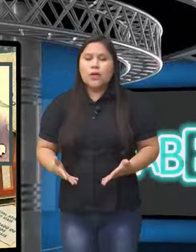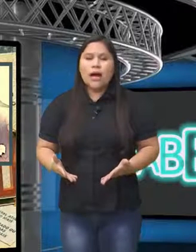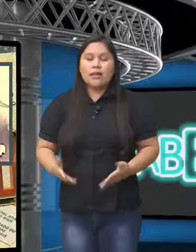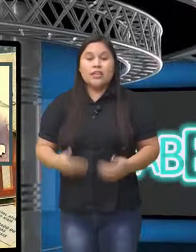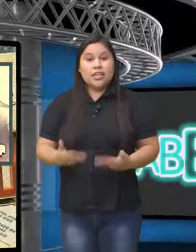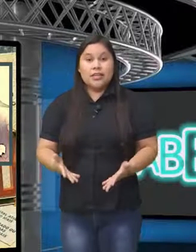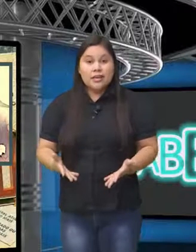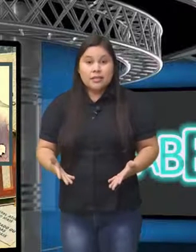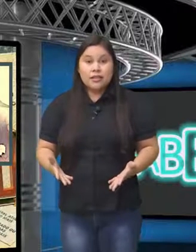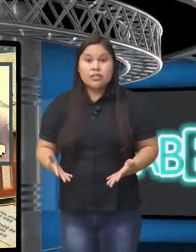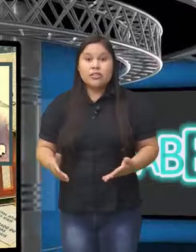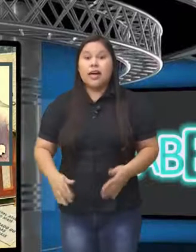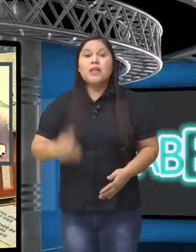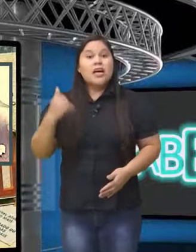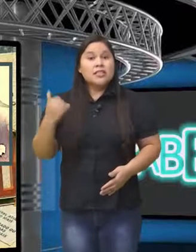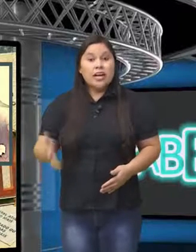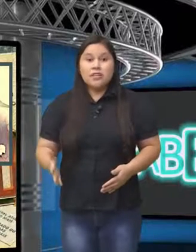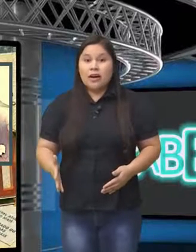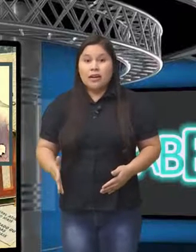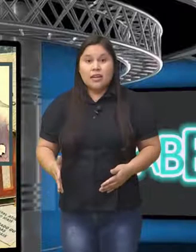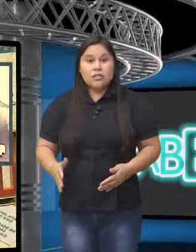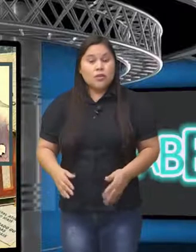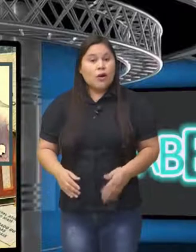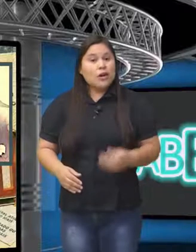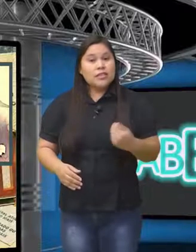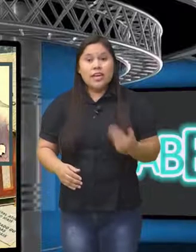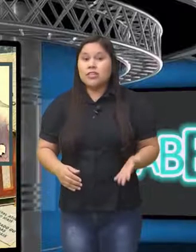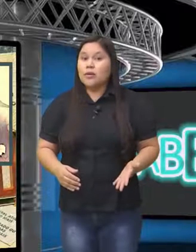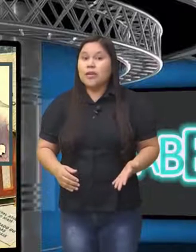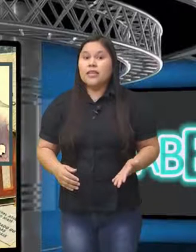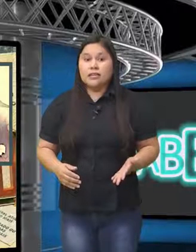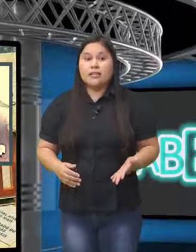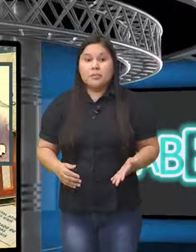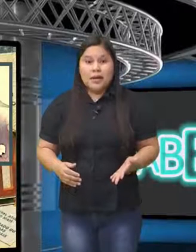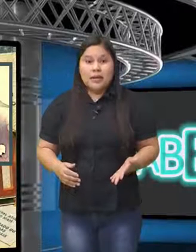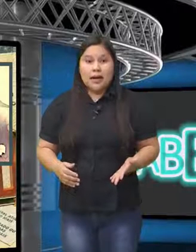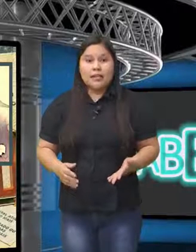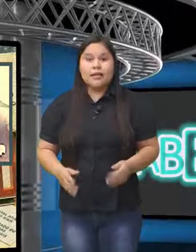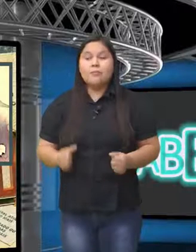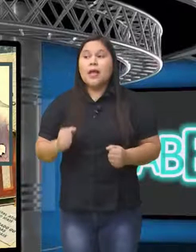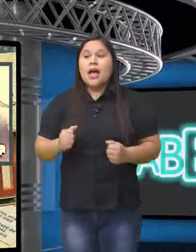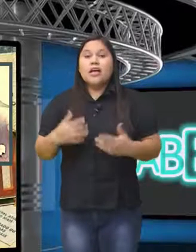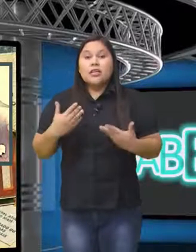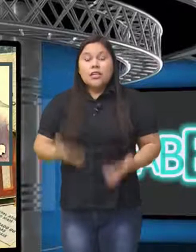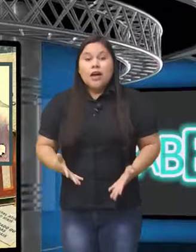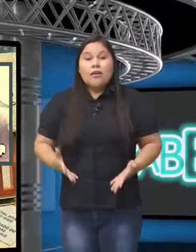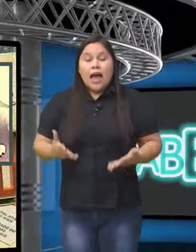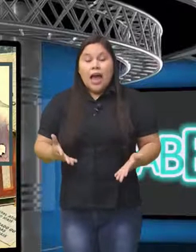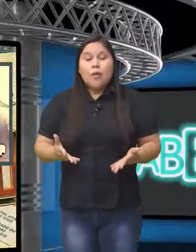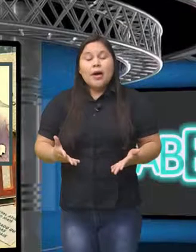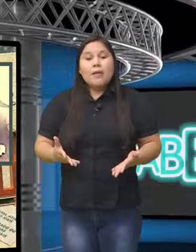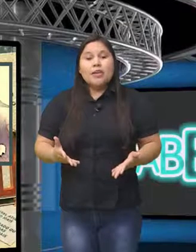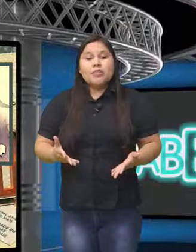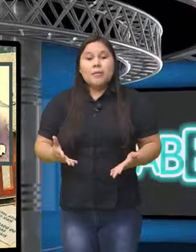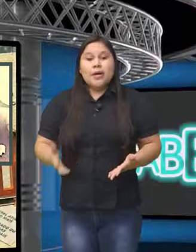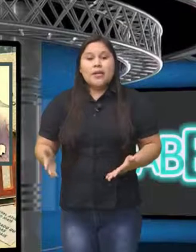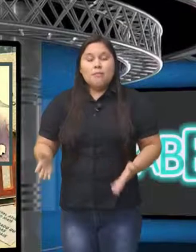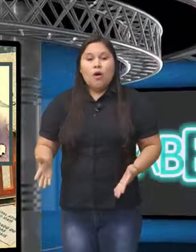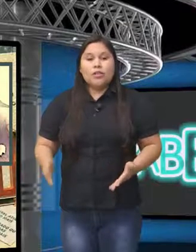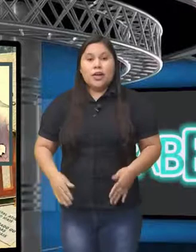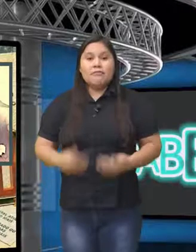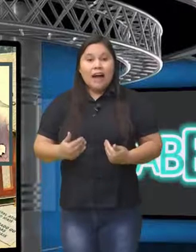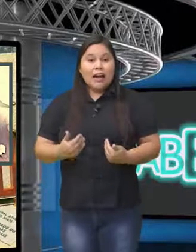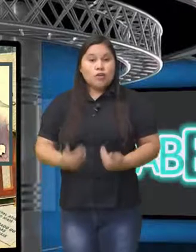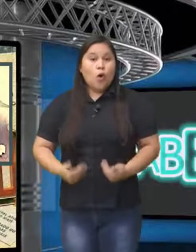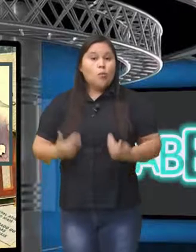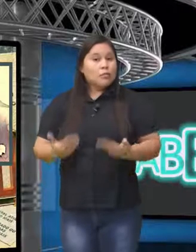das crianças, né? Sejam elas nas escolas, seja, então, a criança também em casa. É uma imagem, também, que